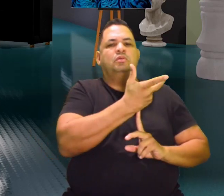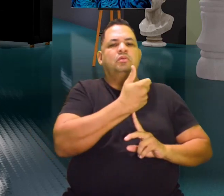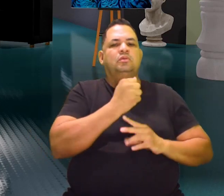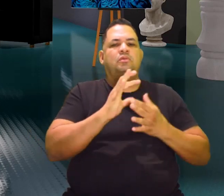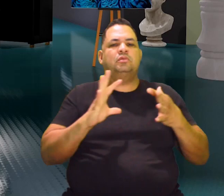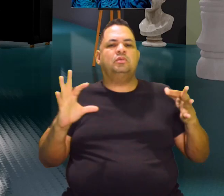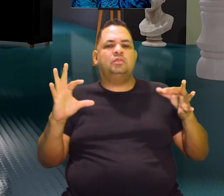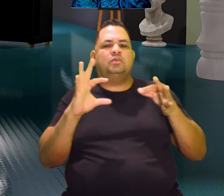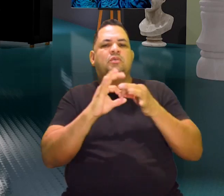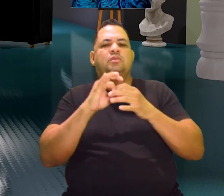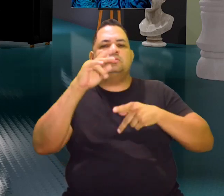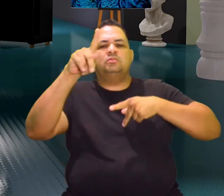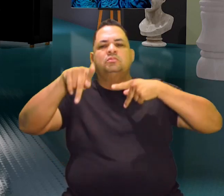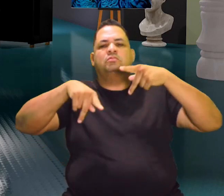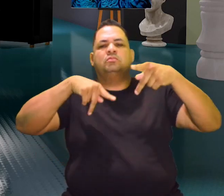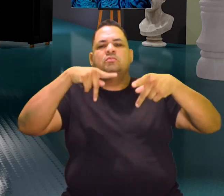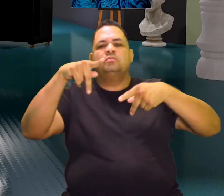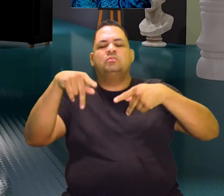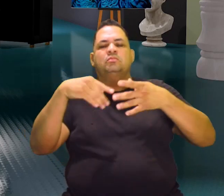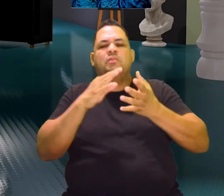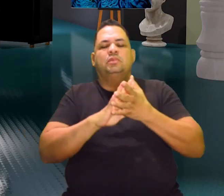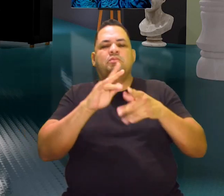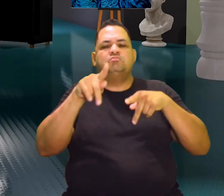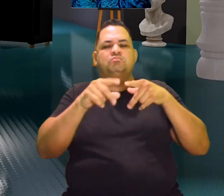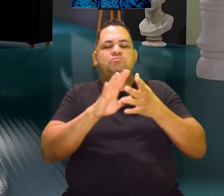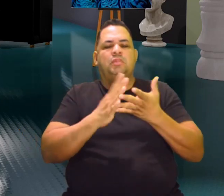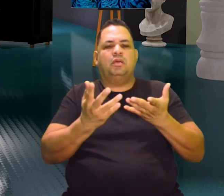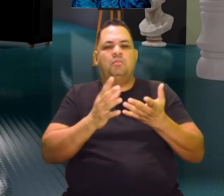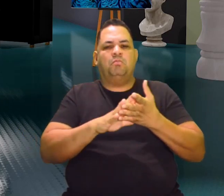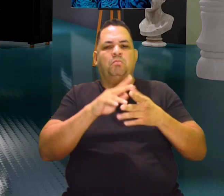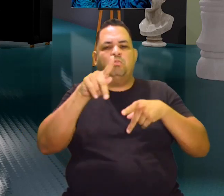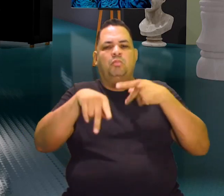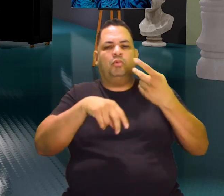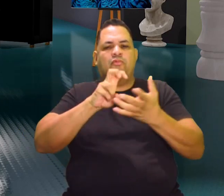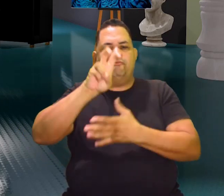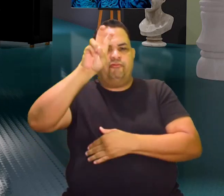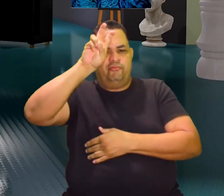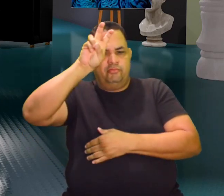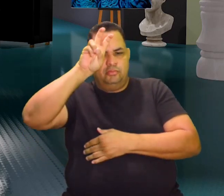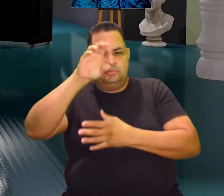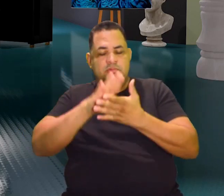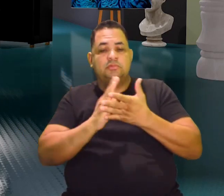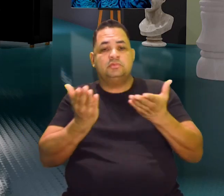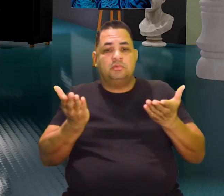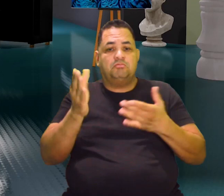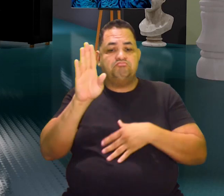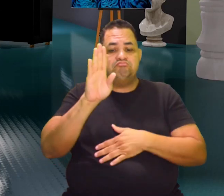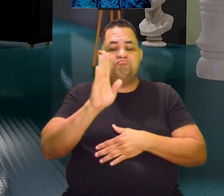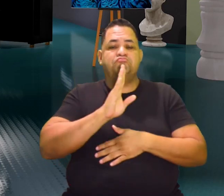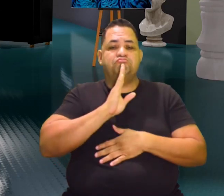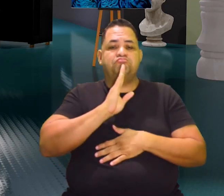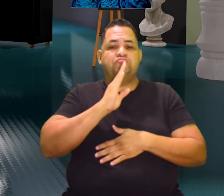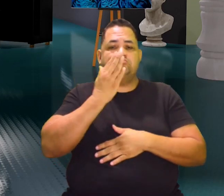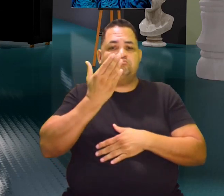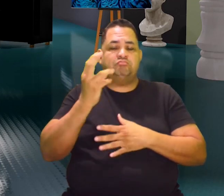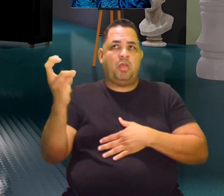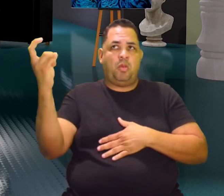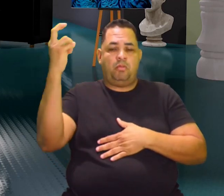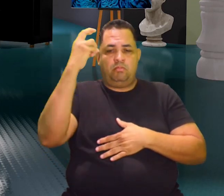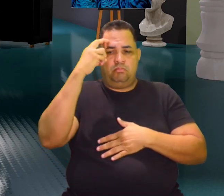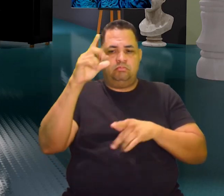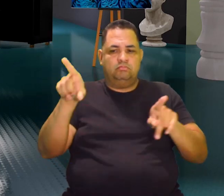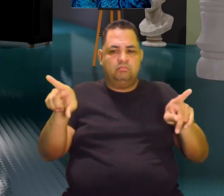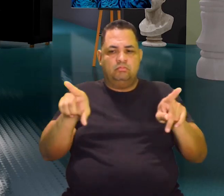uma civilização, né, aos povos egípcios. Então, vocês vão poder conhecer sobre essa cultura, certo? E poder